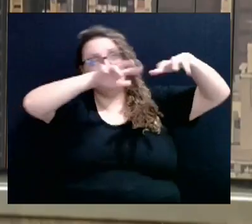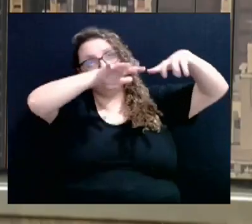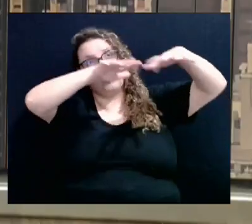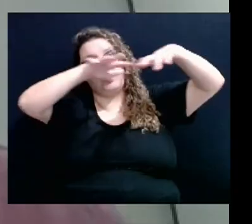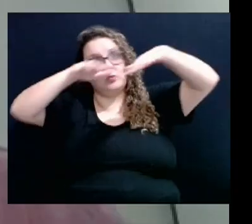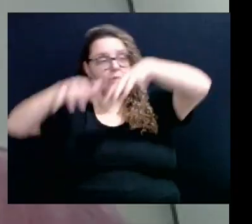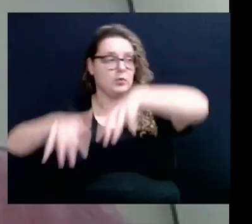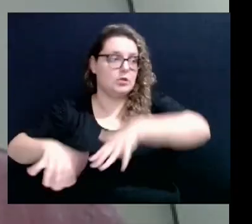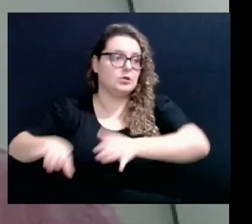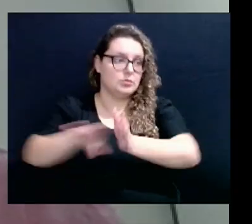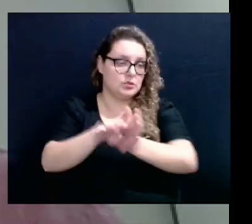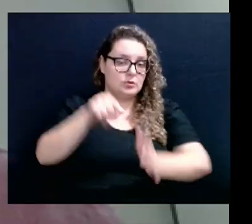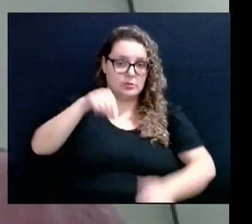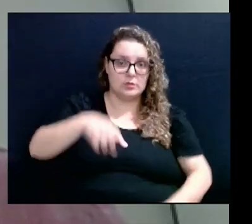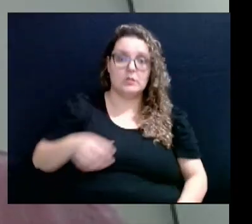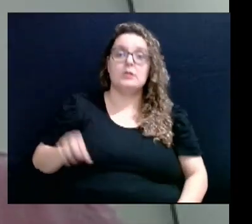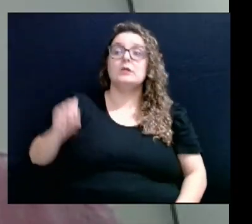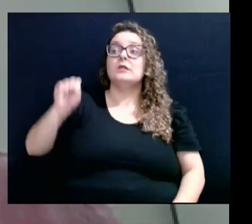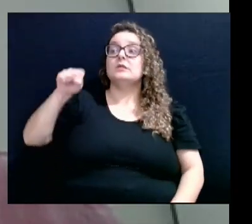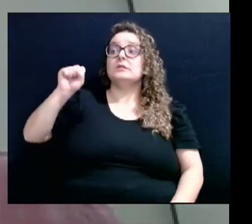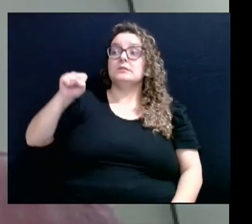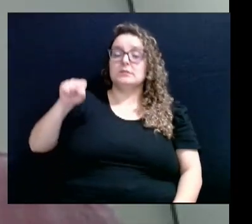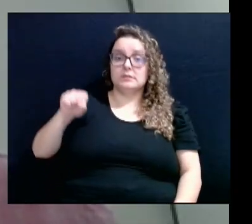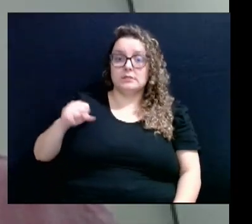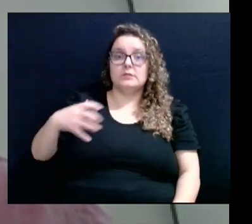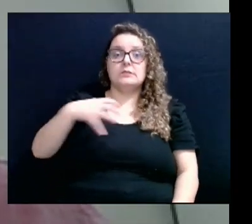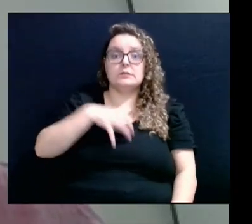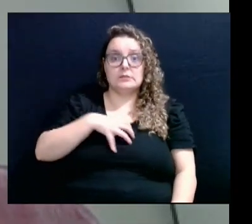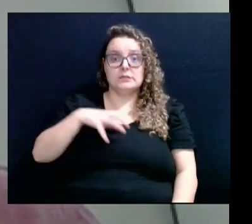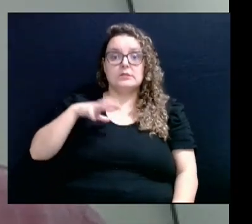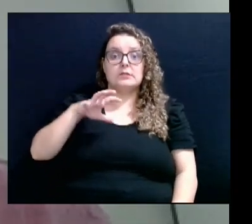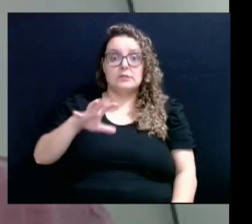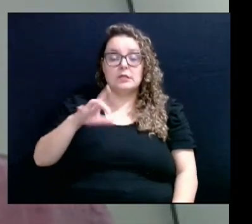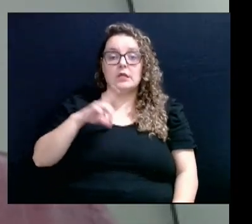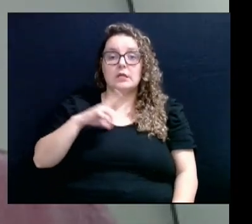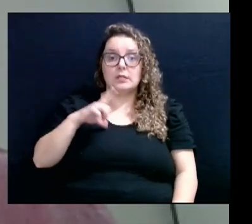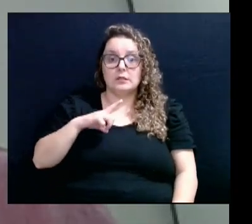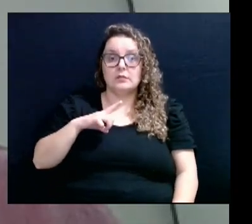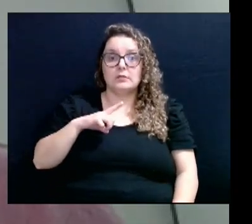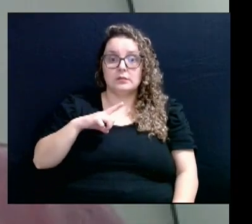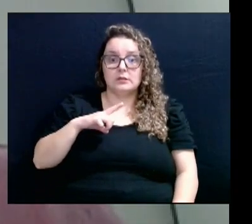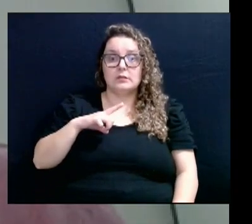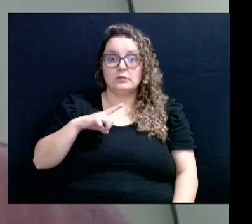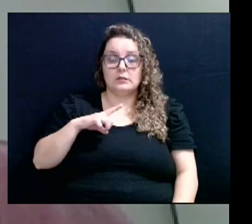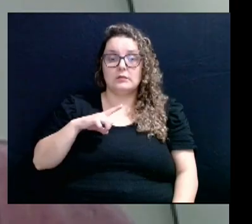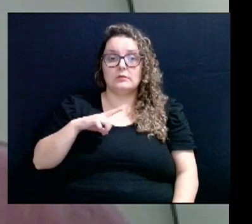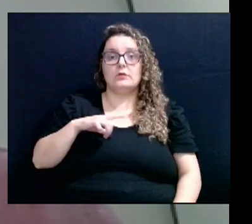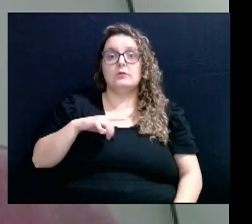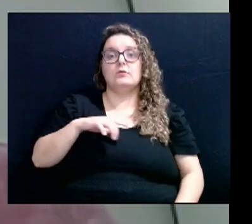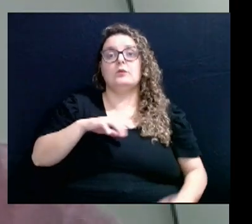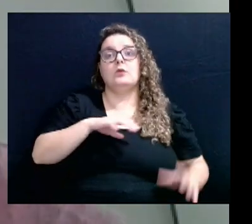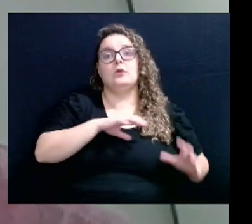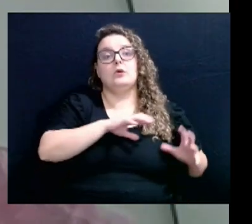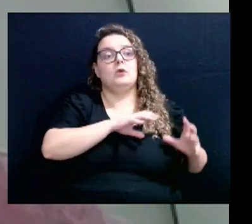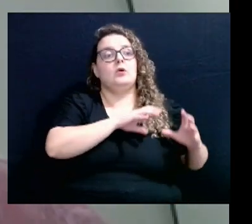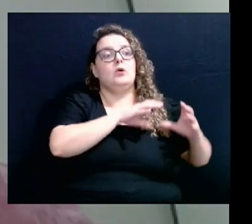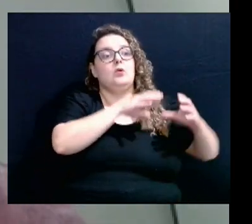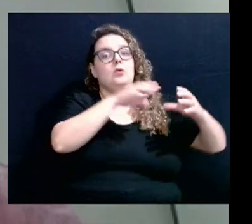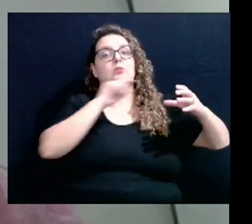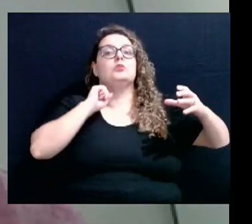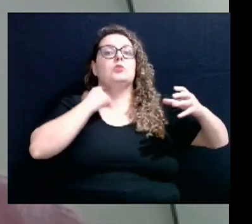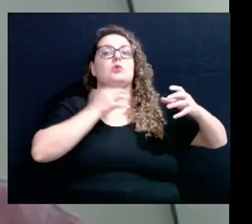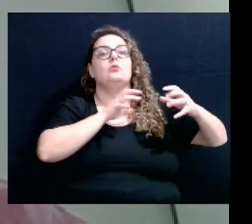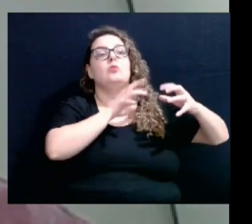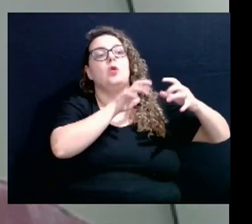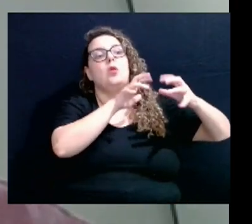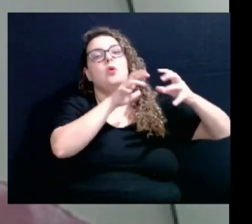Exatamente. Naquela situação, a gente teve esse transporte de poluição, né, desde aquela região da Amazônica,